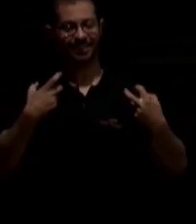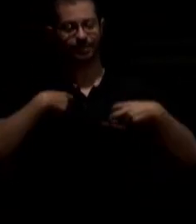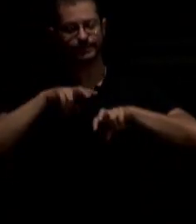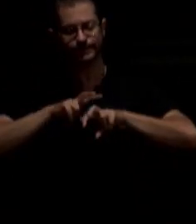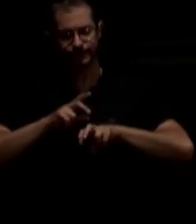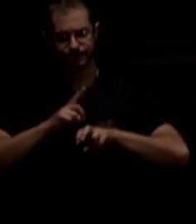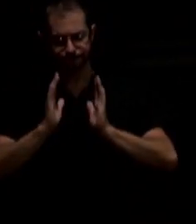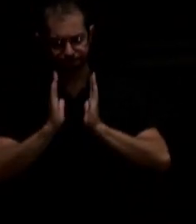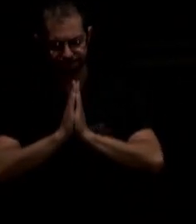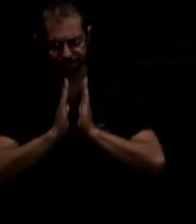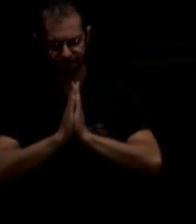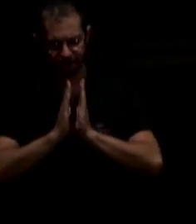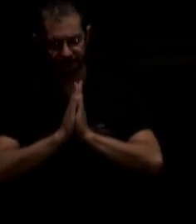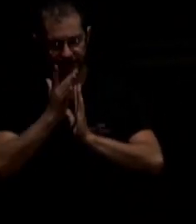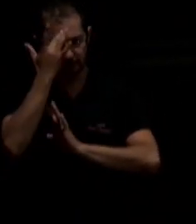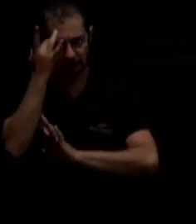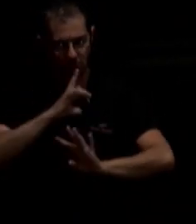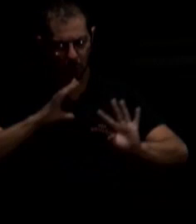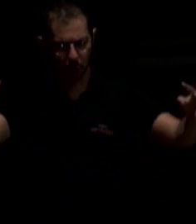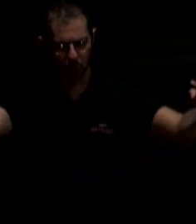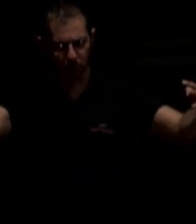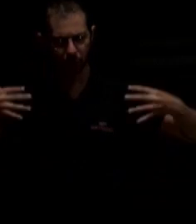esse ato não vai passar despercebido.